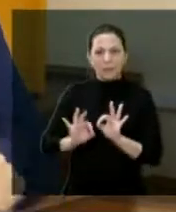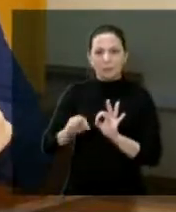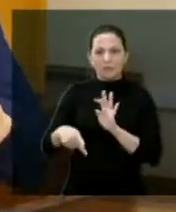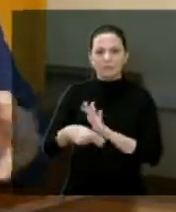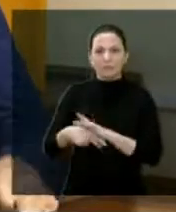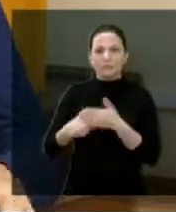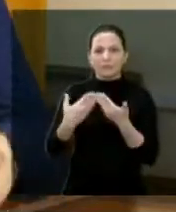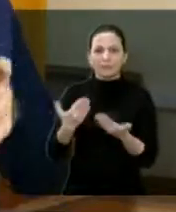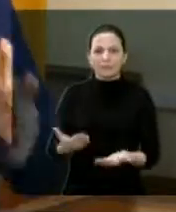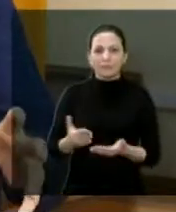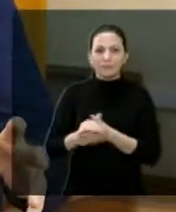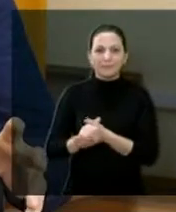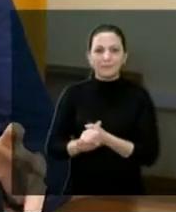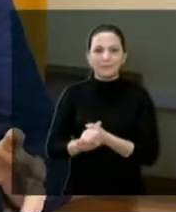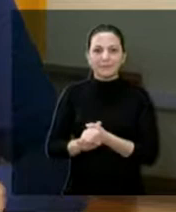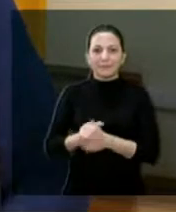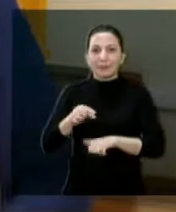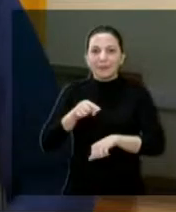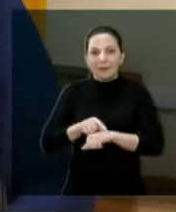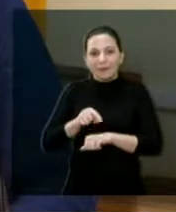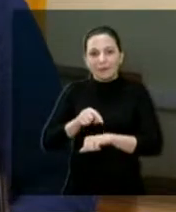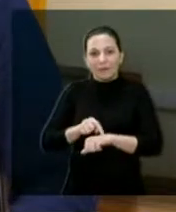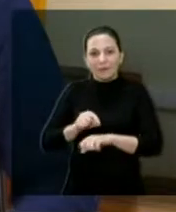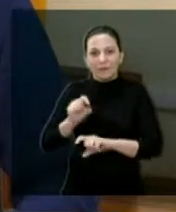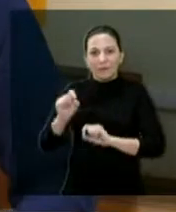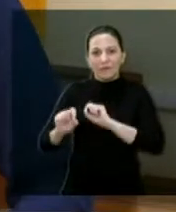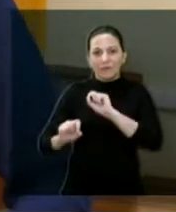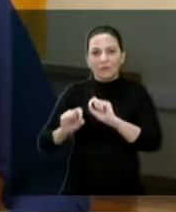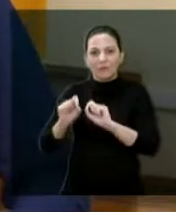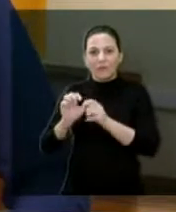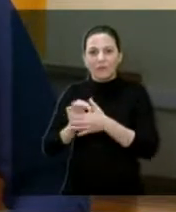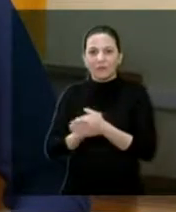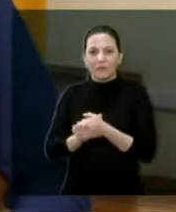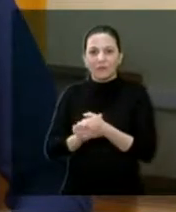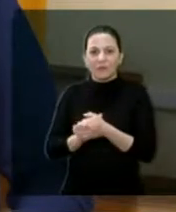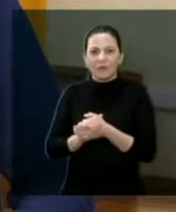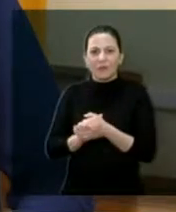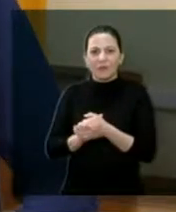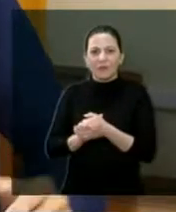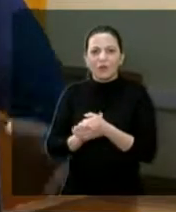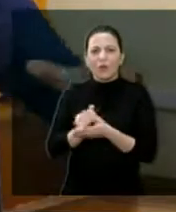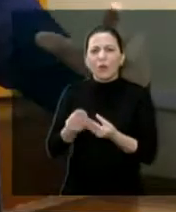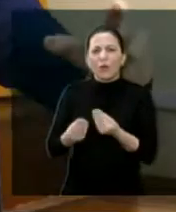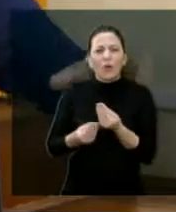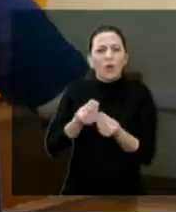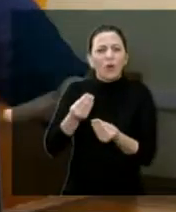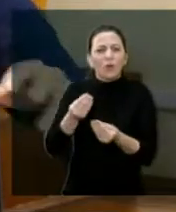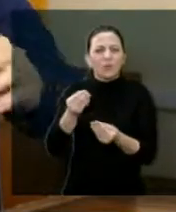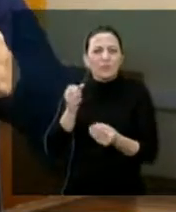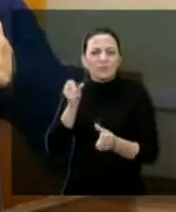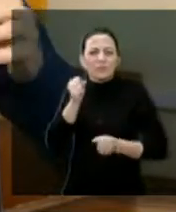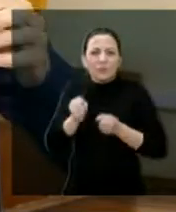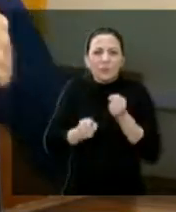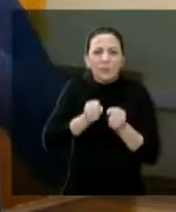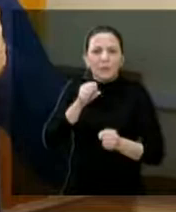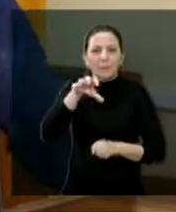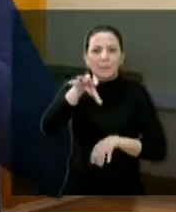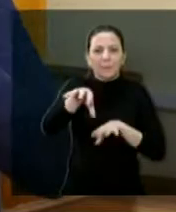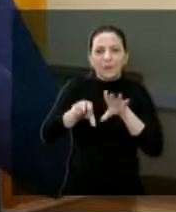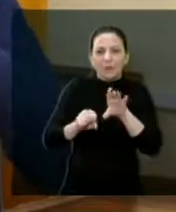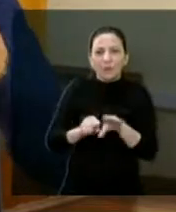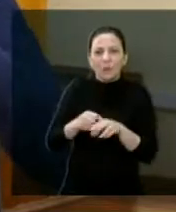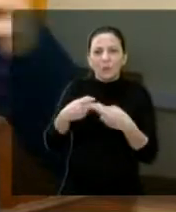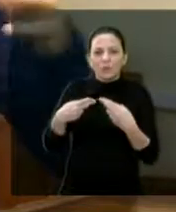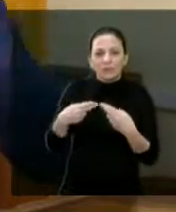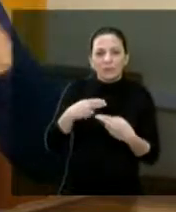tudo, chegou na hora. E aí, para enfeitar isso aqui, saímos correndo, fomos lá, tinha aquelas florzinhas de São João,